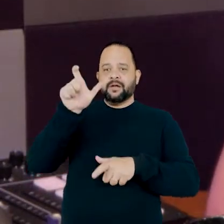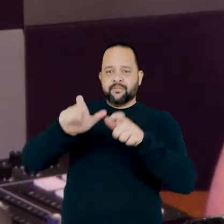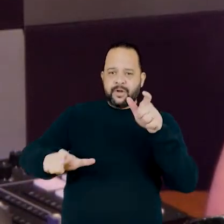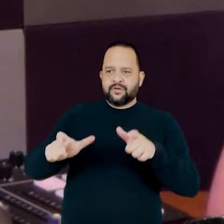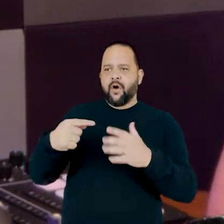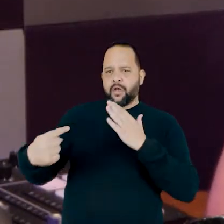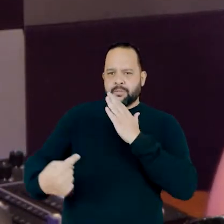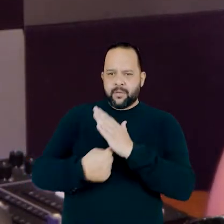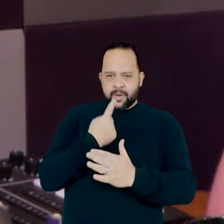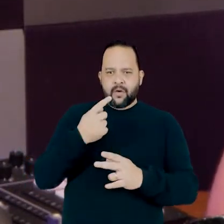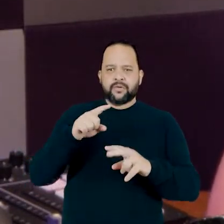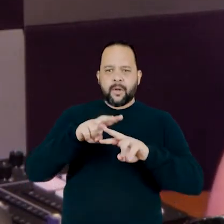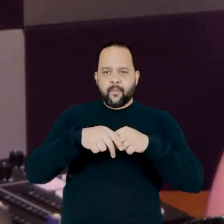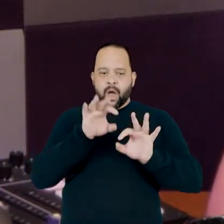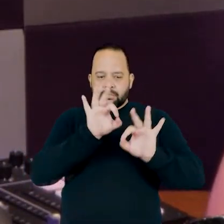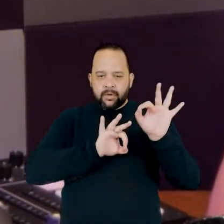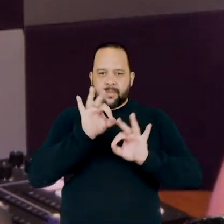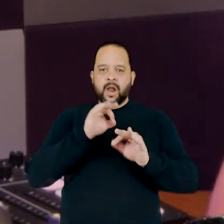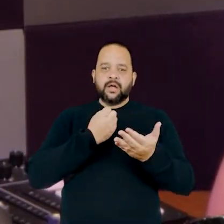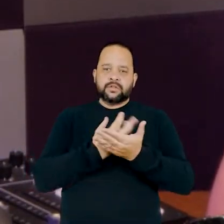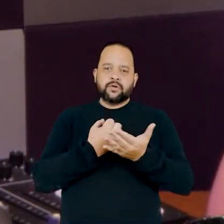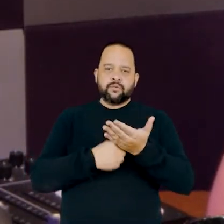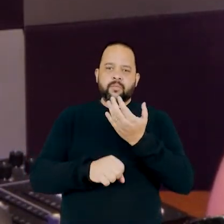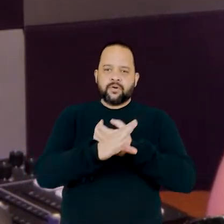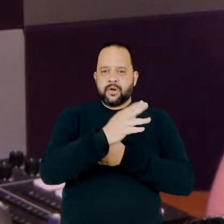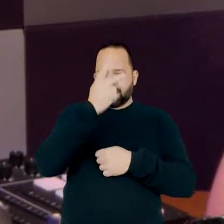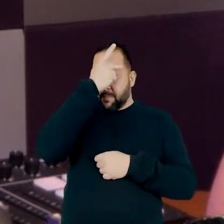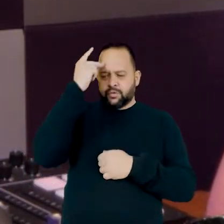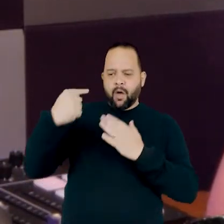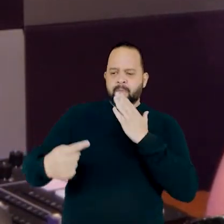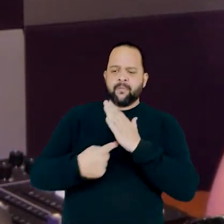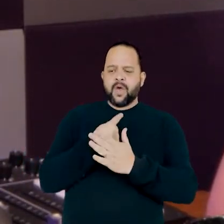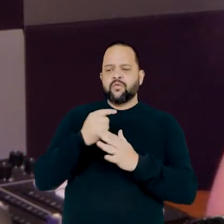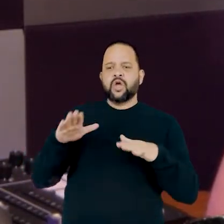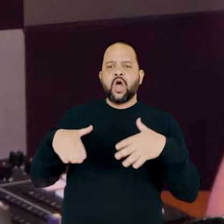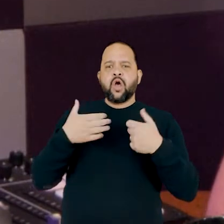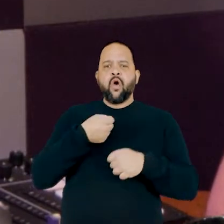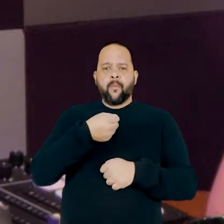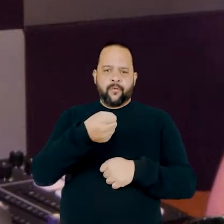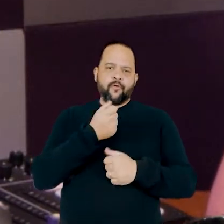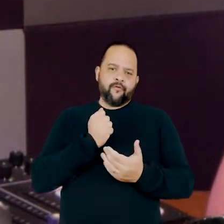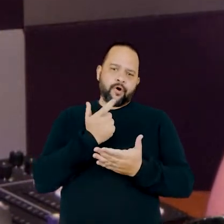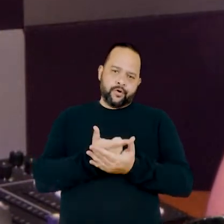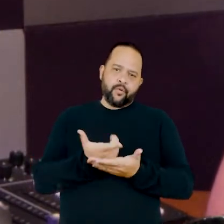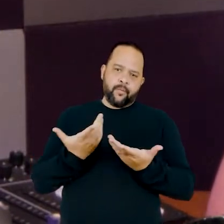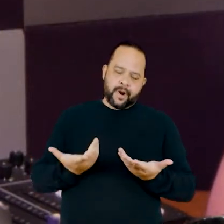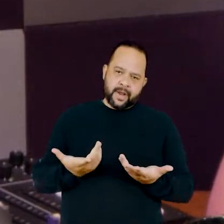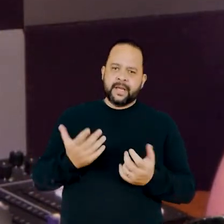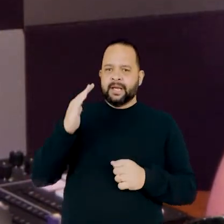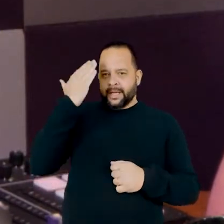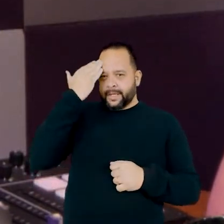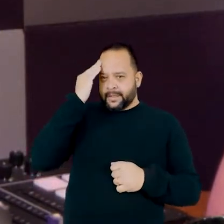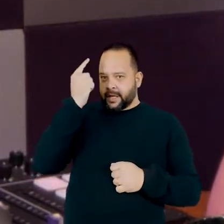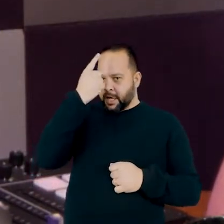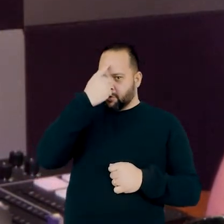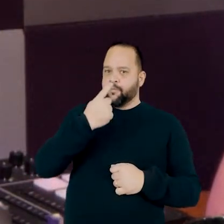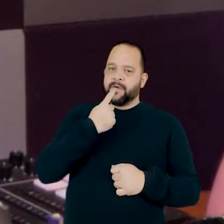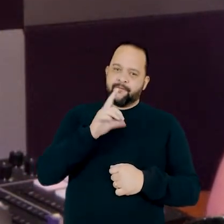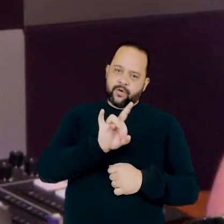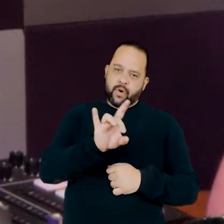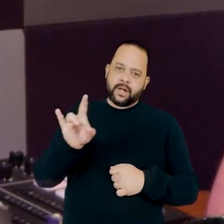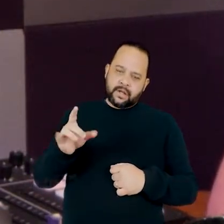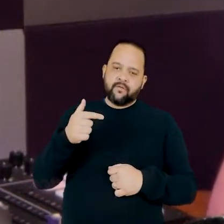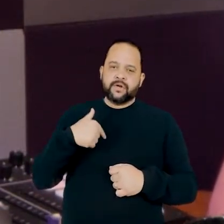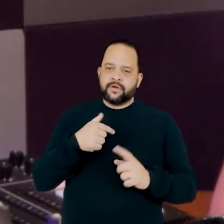às vem perguntar. Pede dica. meu, que microfone que eu compro? Sei lá o quê. E entendendo, obviamente, a realidade das pessoas, né? A gente acaba